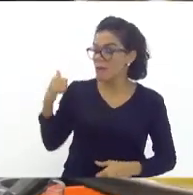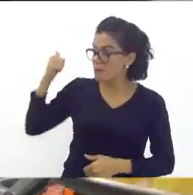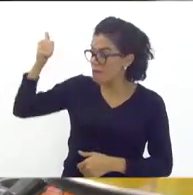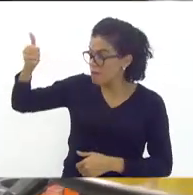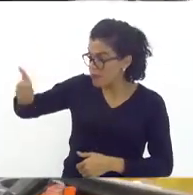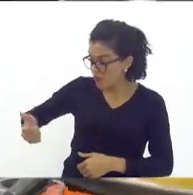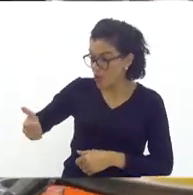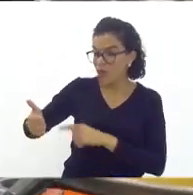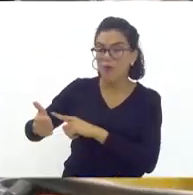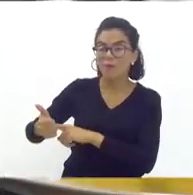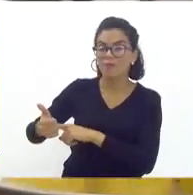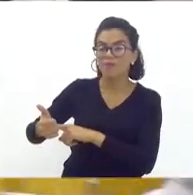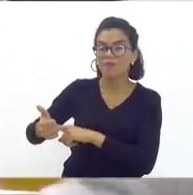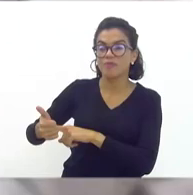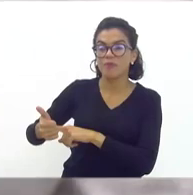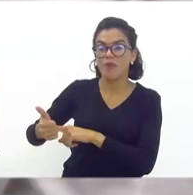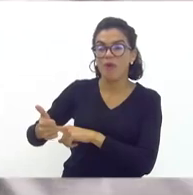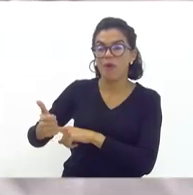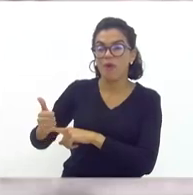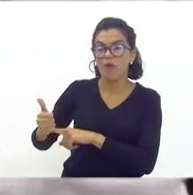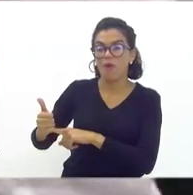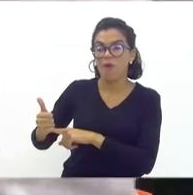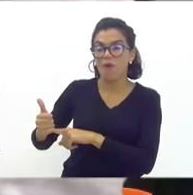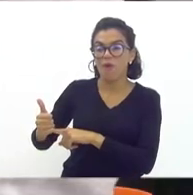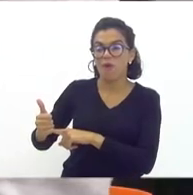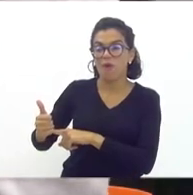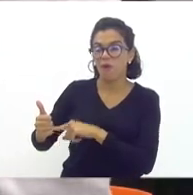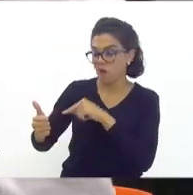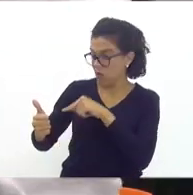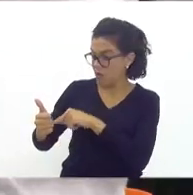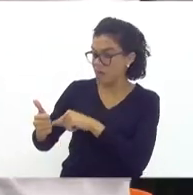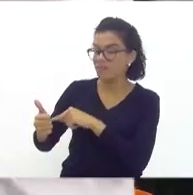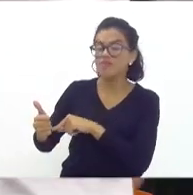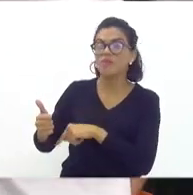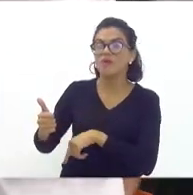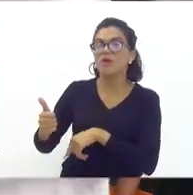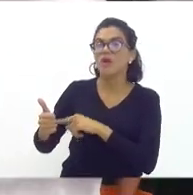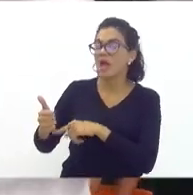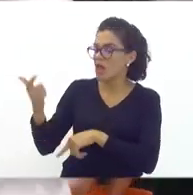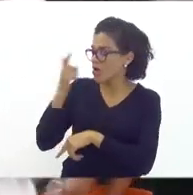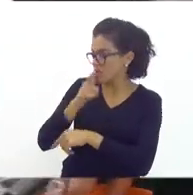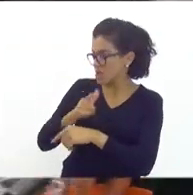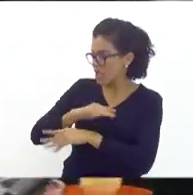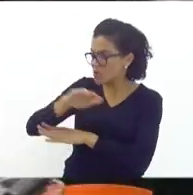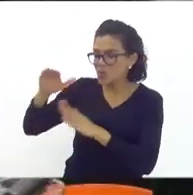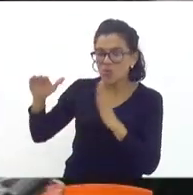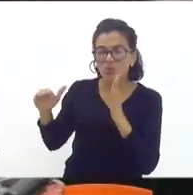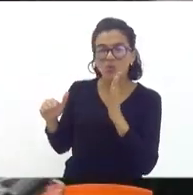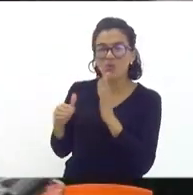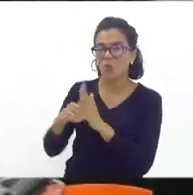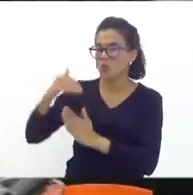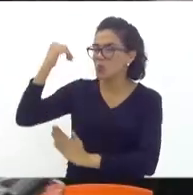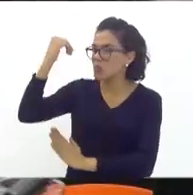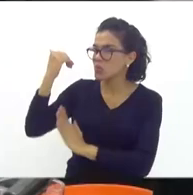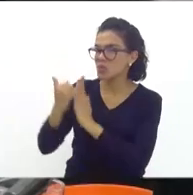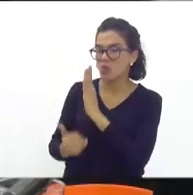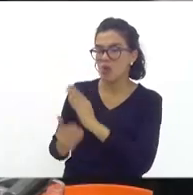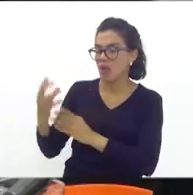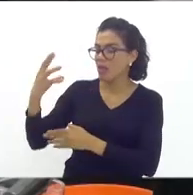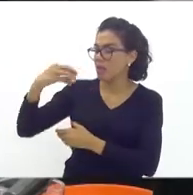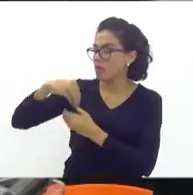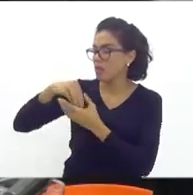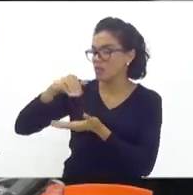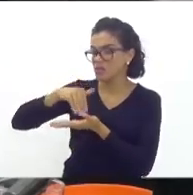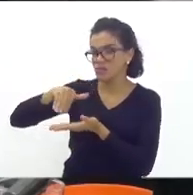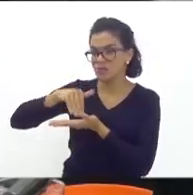convocando chamando que ele conseguiria todos os descontos possível dentro do escritório de